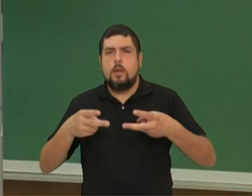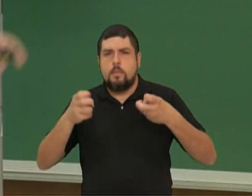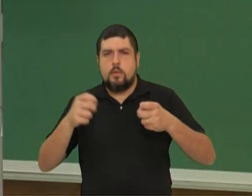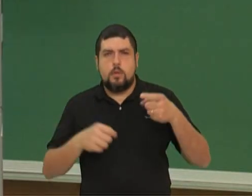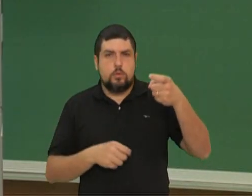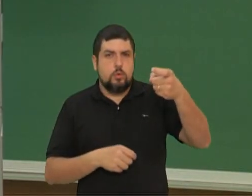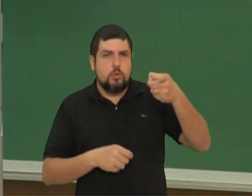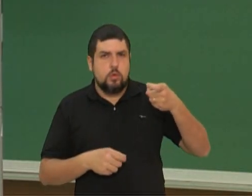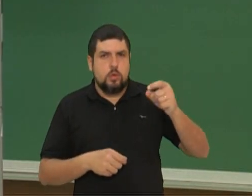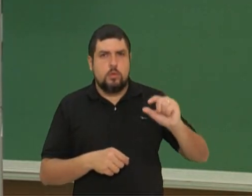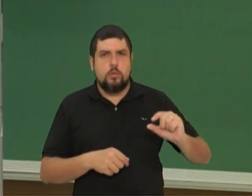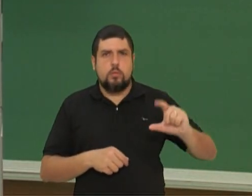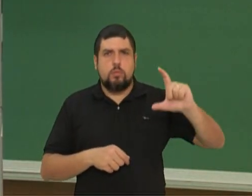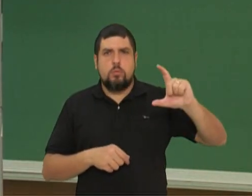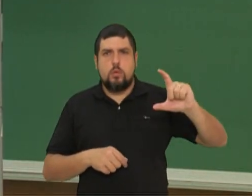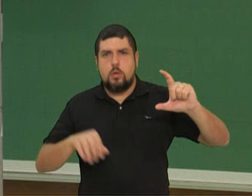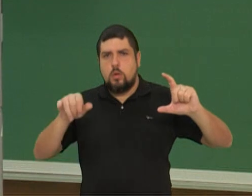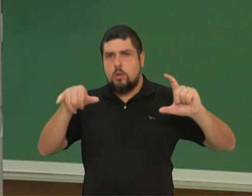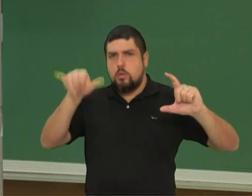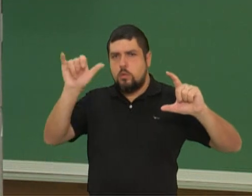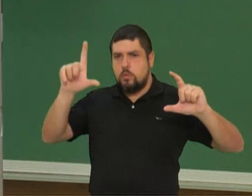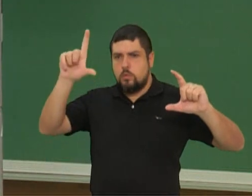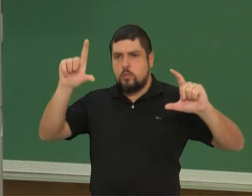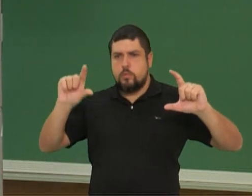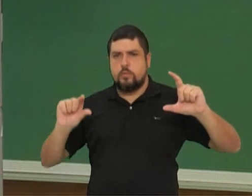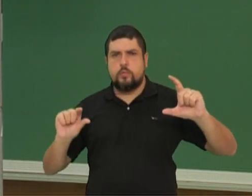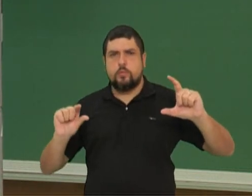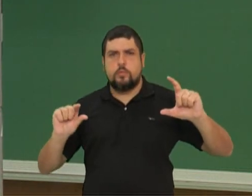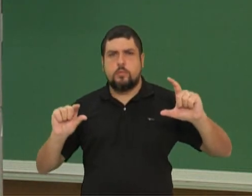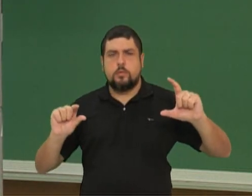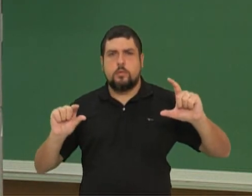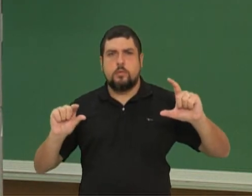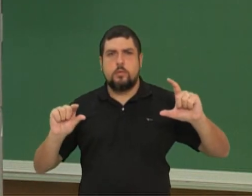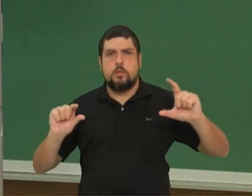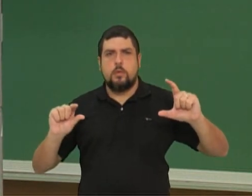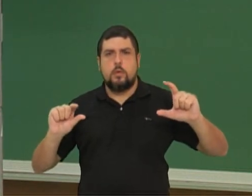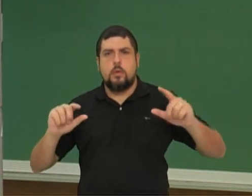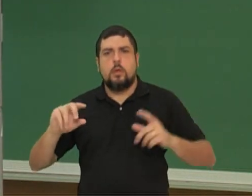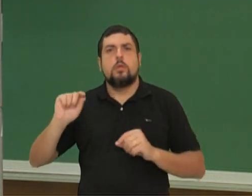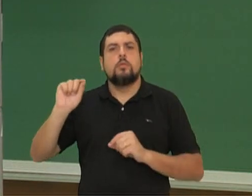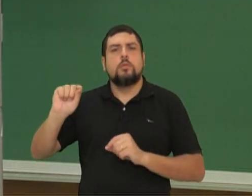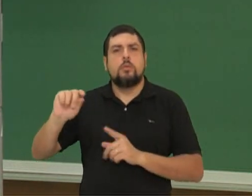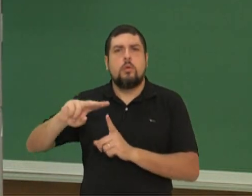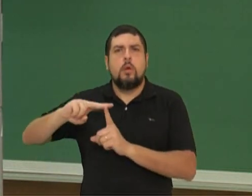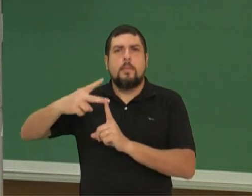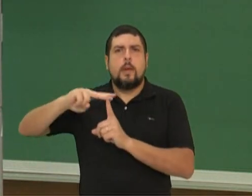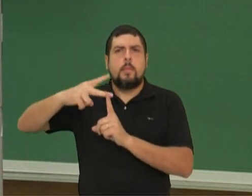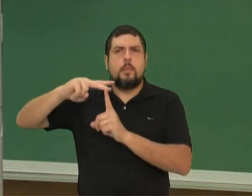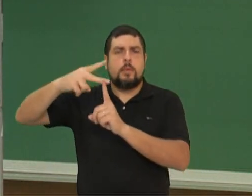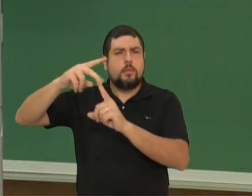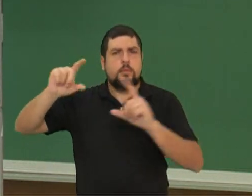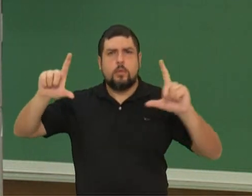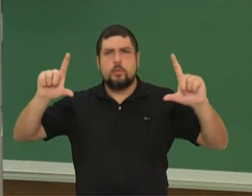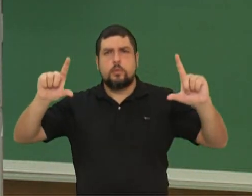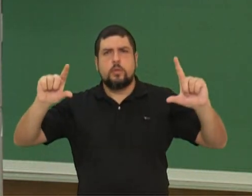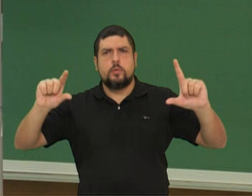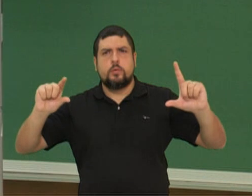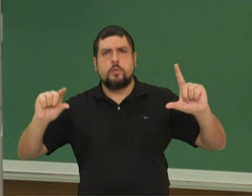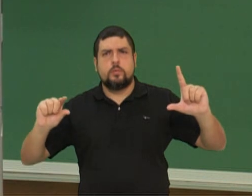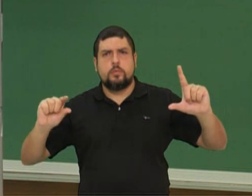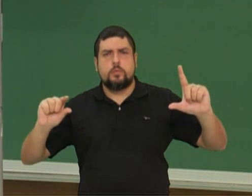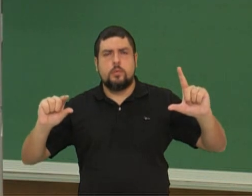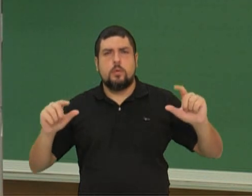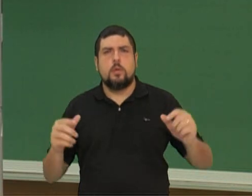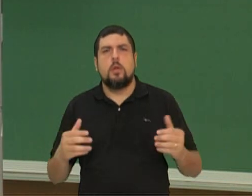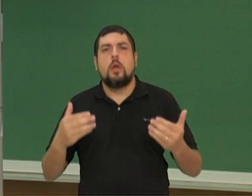está diminuindo. E diminuindo de forma exponencial. Certo? Olha o